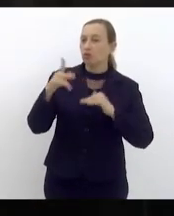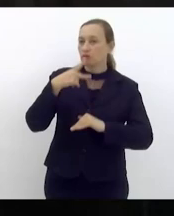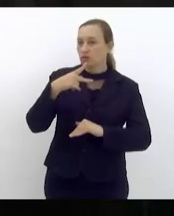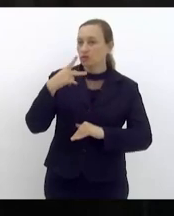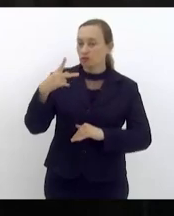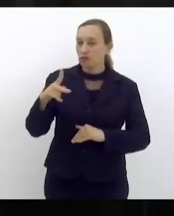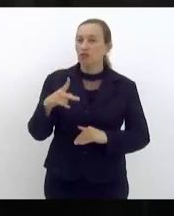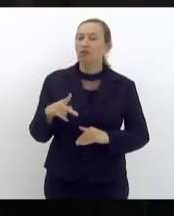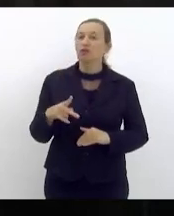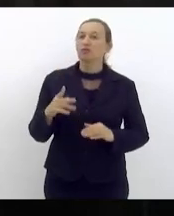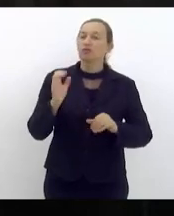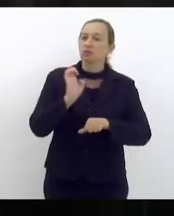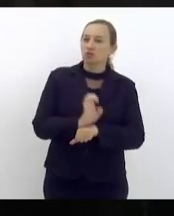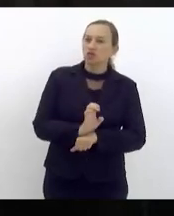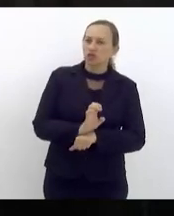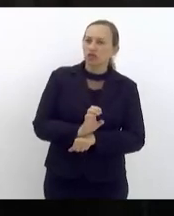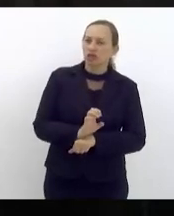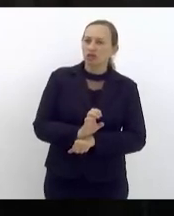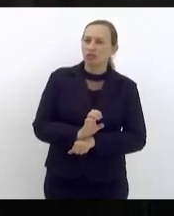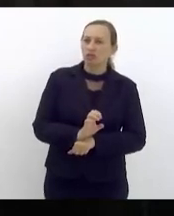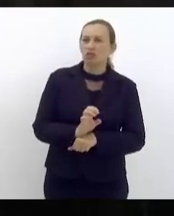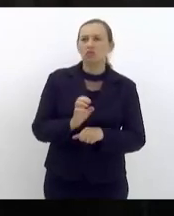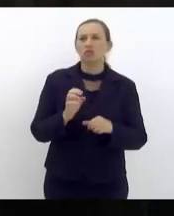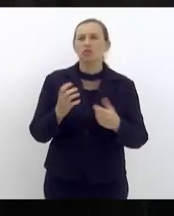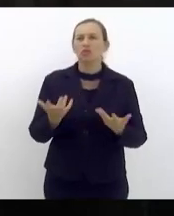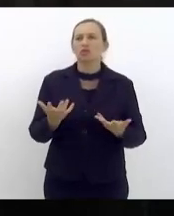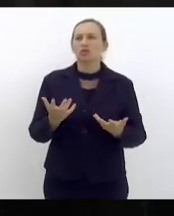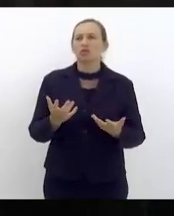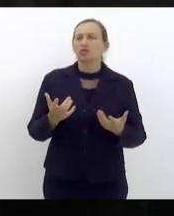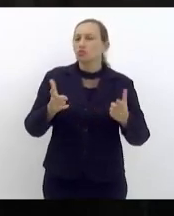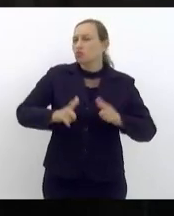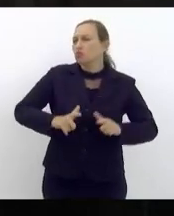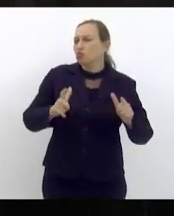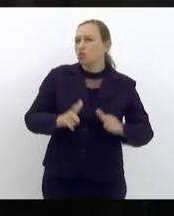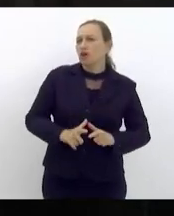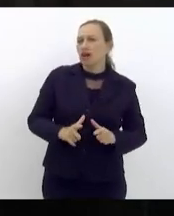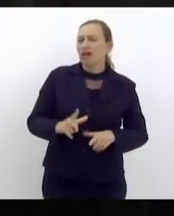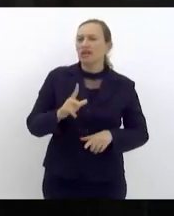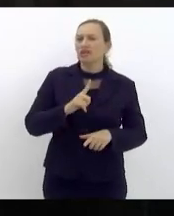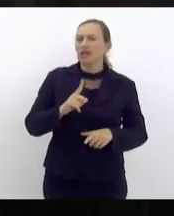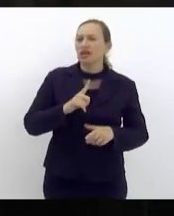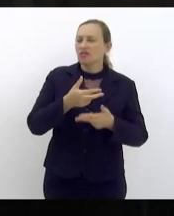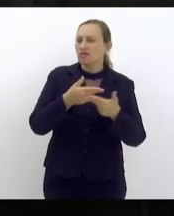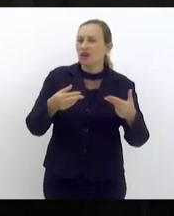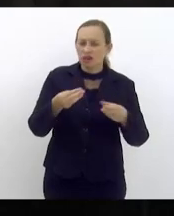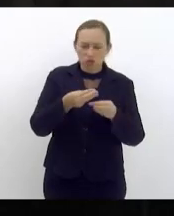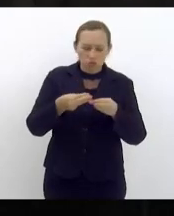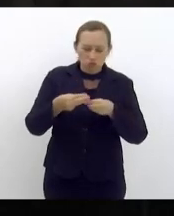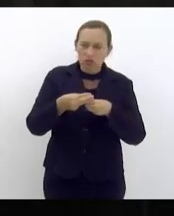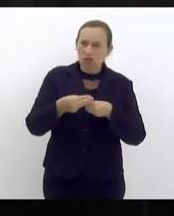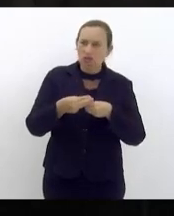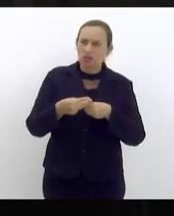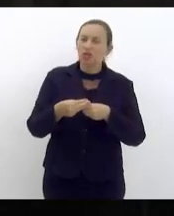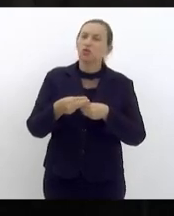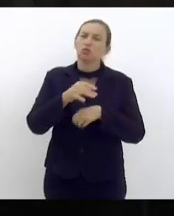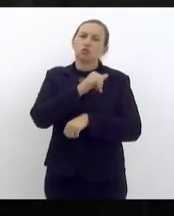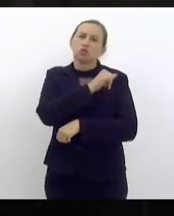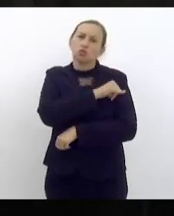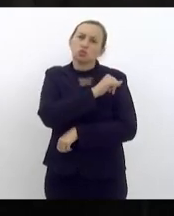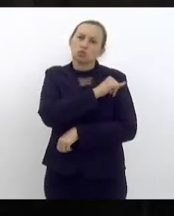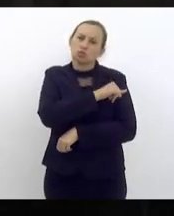num estado conurbado numa região metropolitana que tem dezenas de municípios do Rio de Janeiro